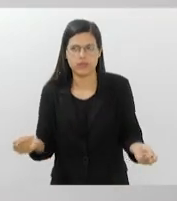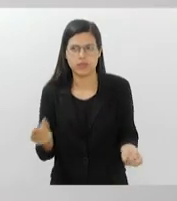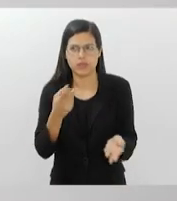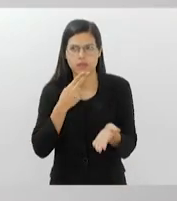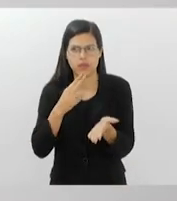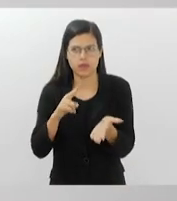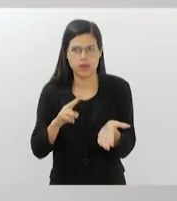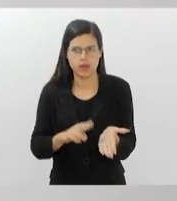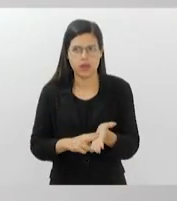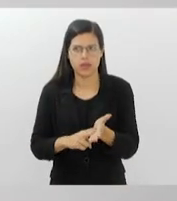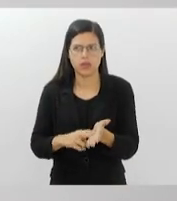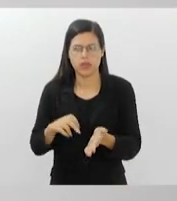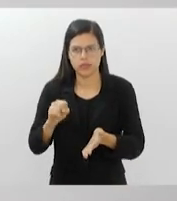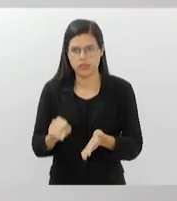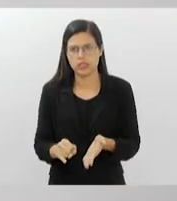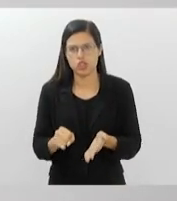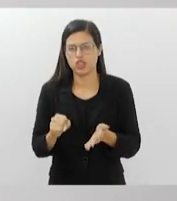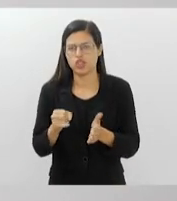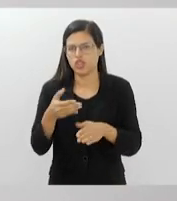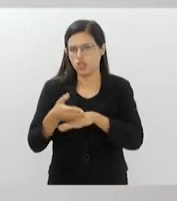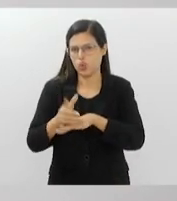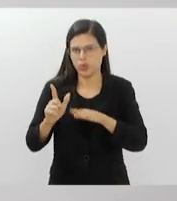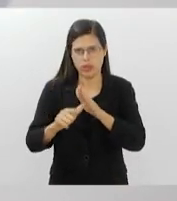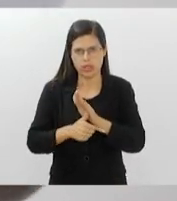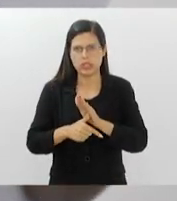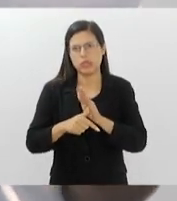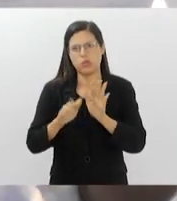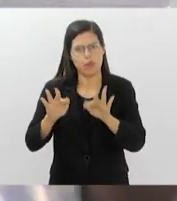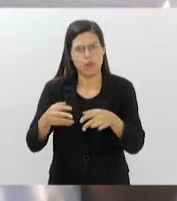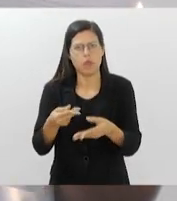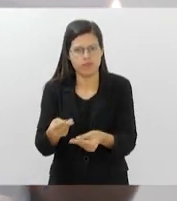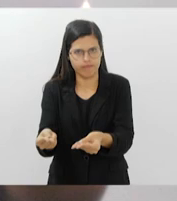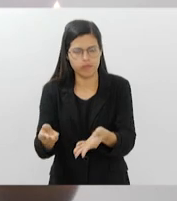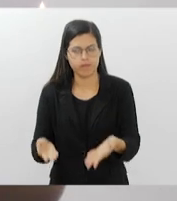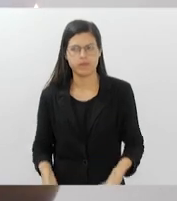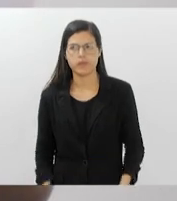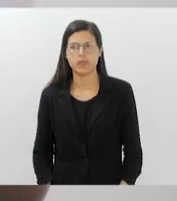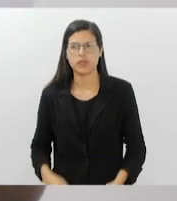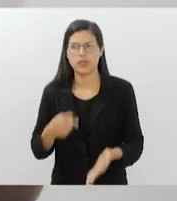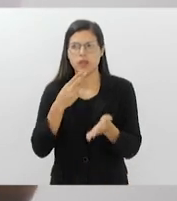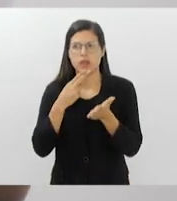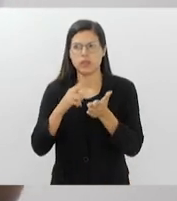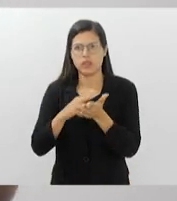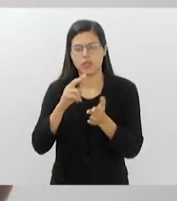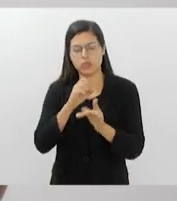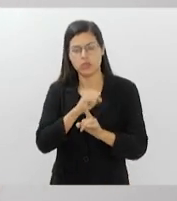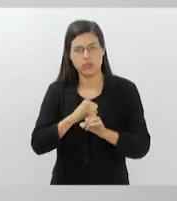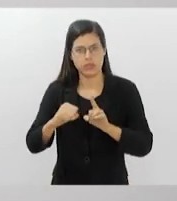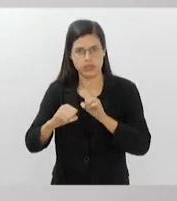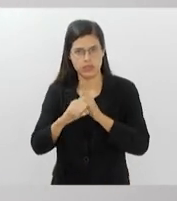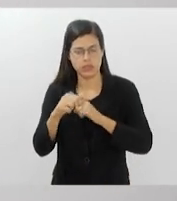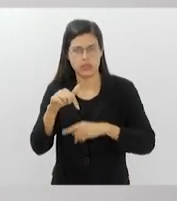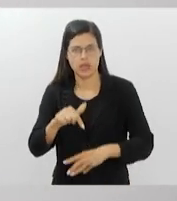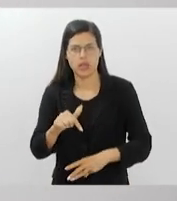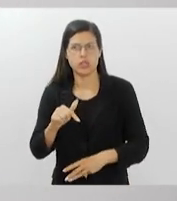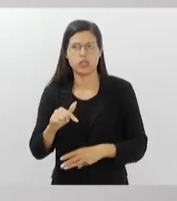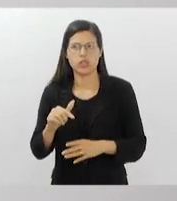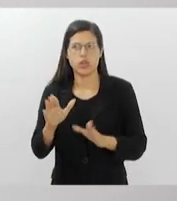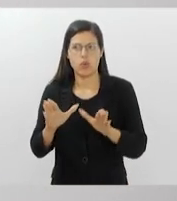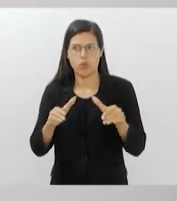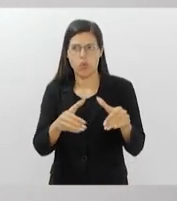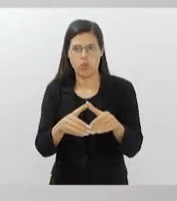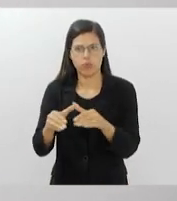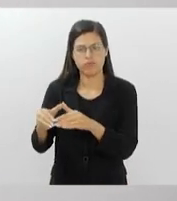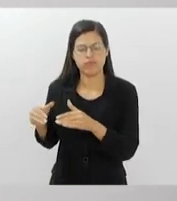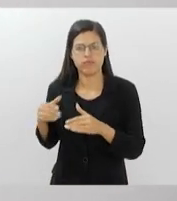depois ao final eu posso distribuir de novo carta da sociedade civil as frentes parlamentares prefeitos